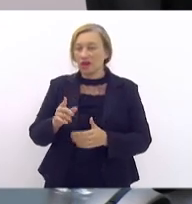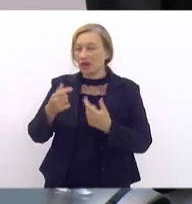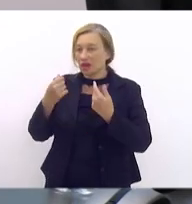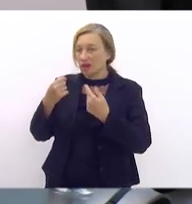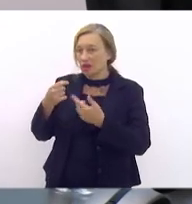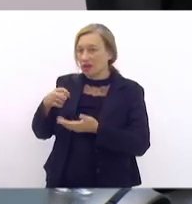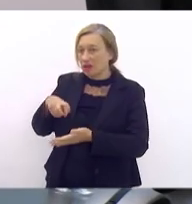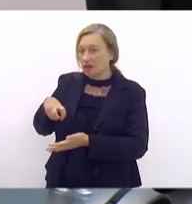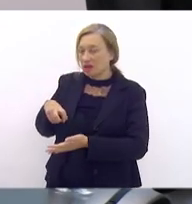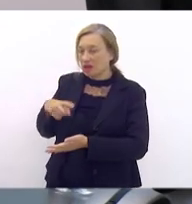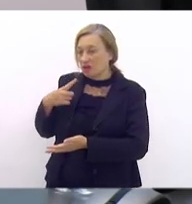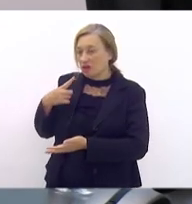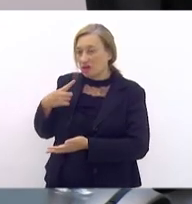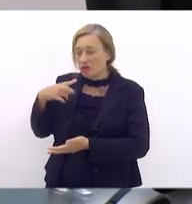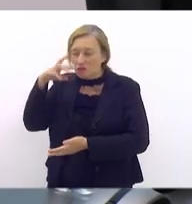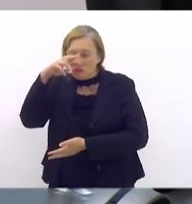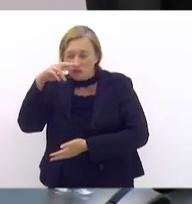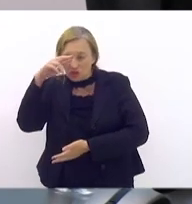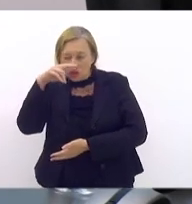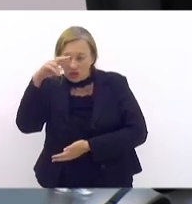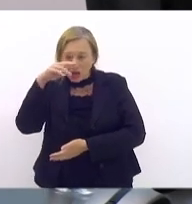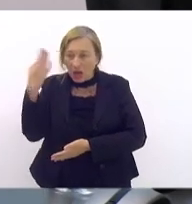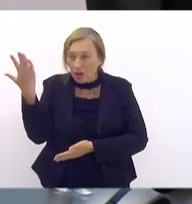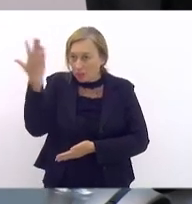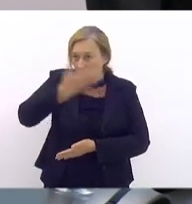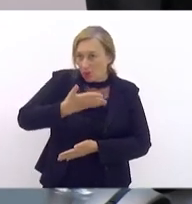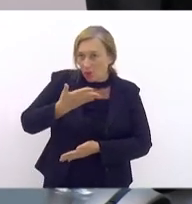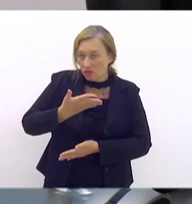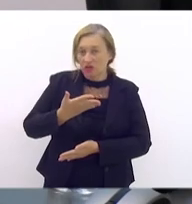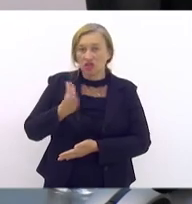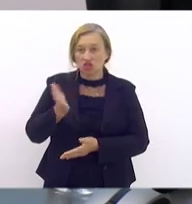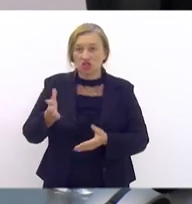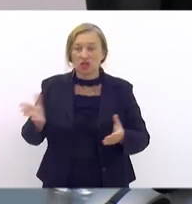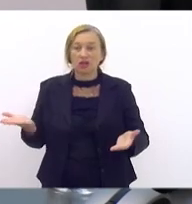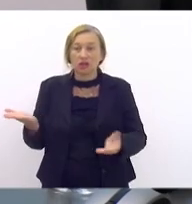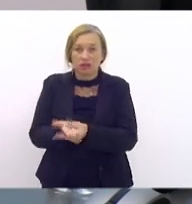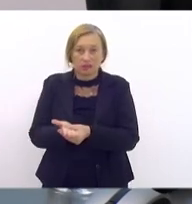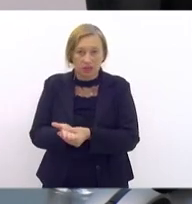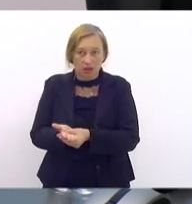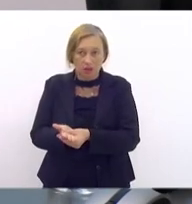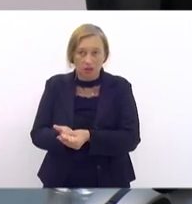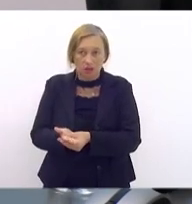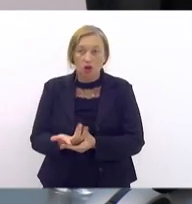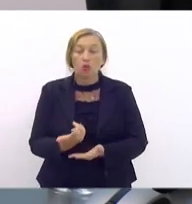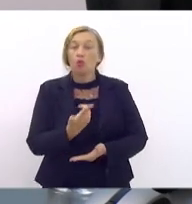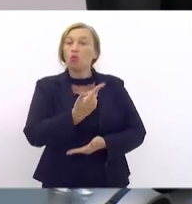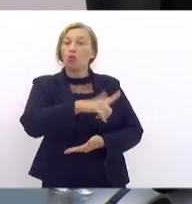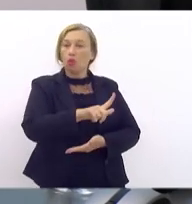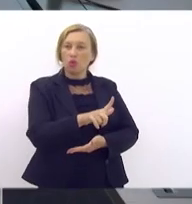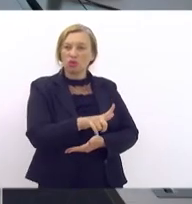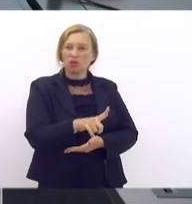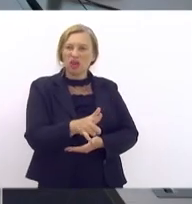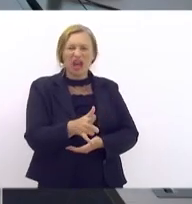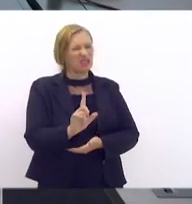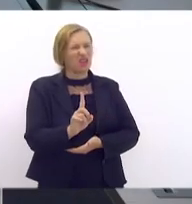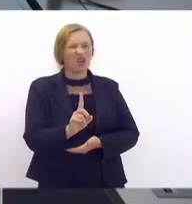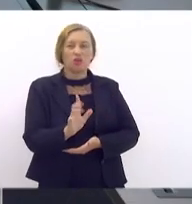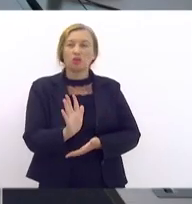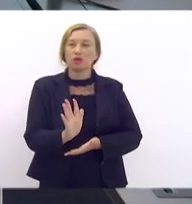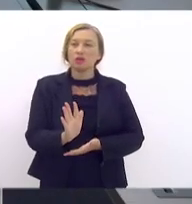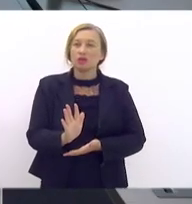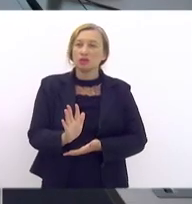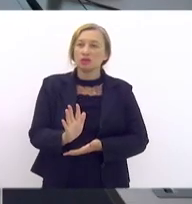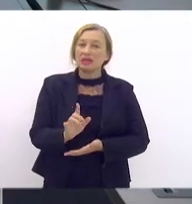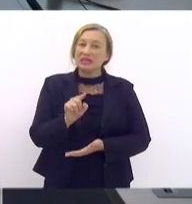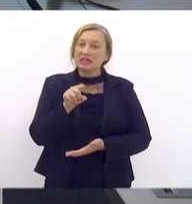já consolidada na na na ação criminal a aí o outro que julga Não não vamos se